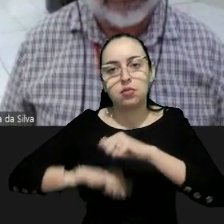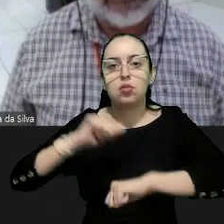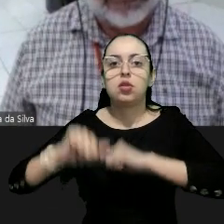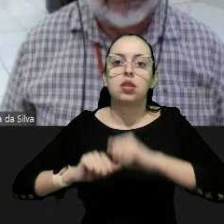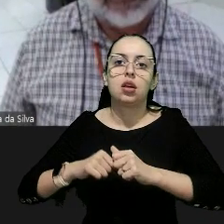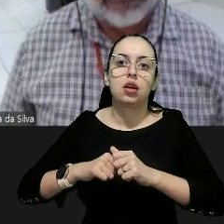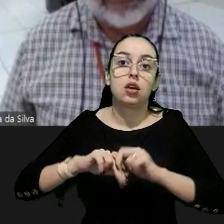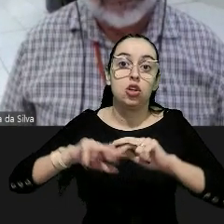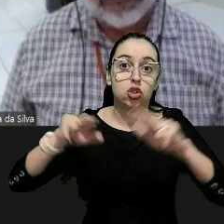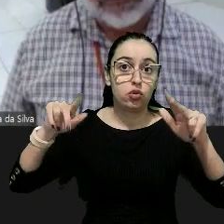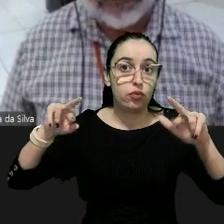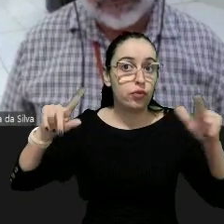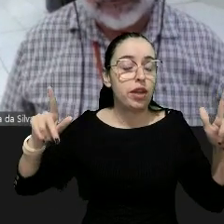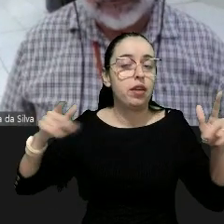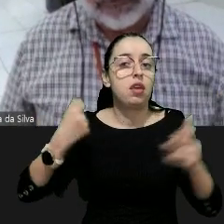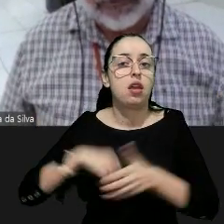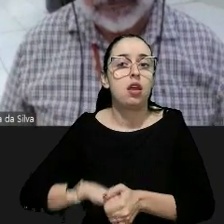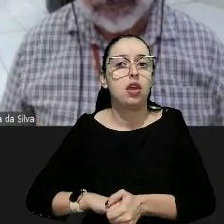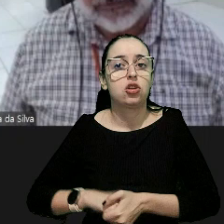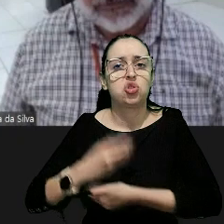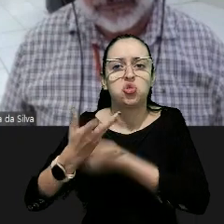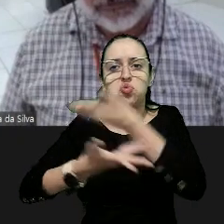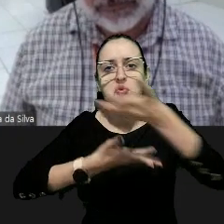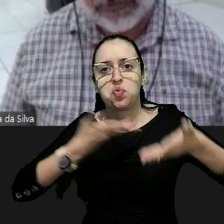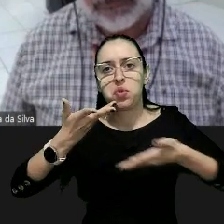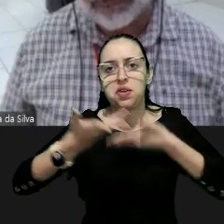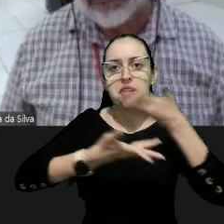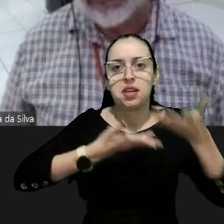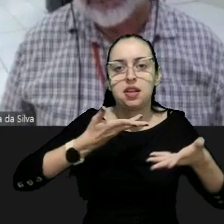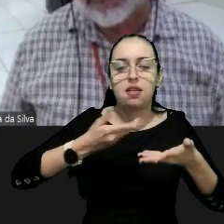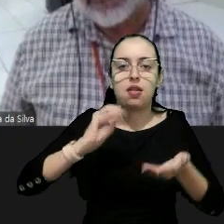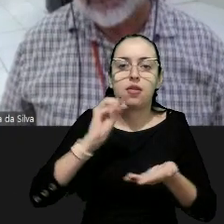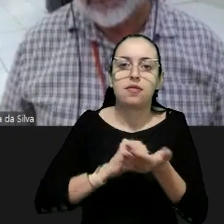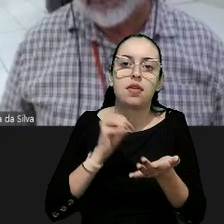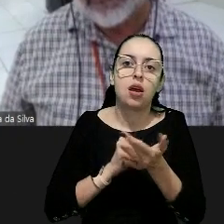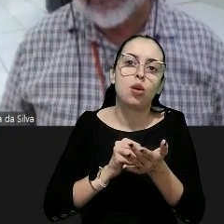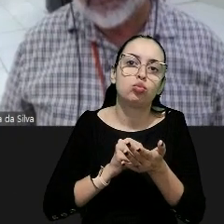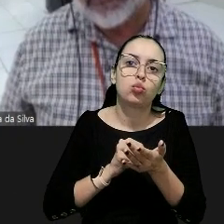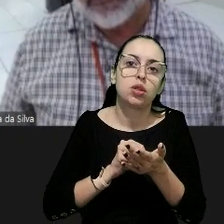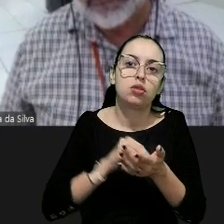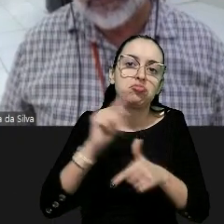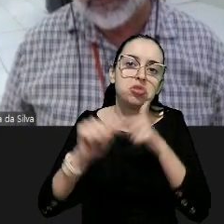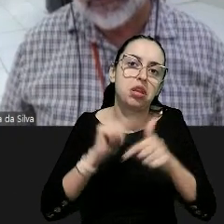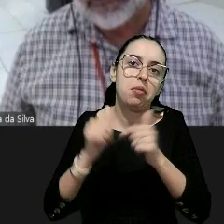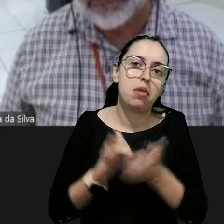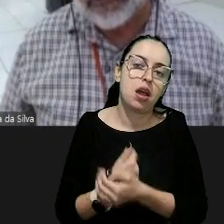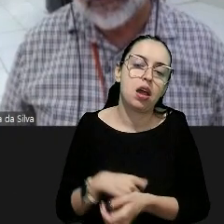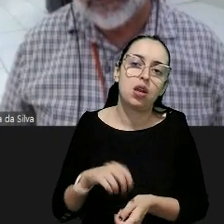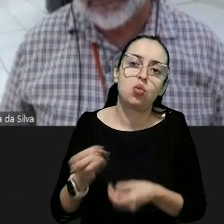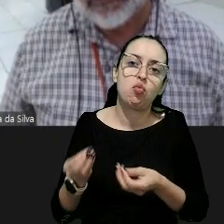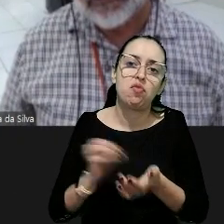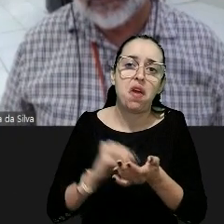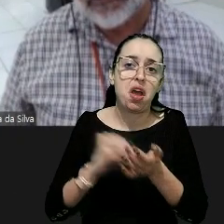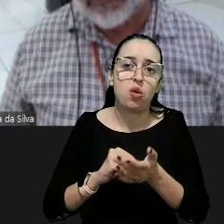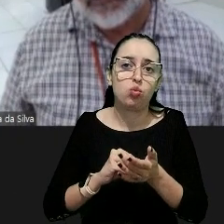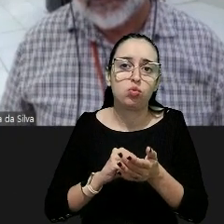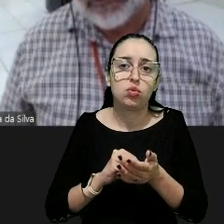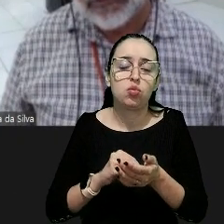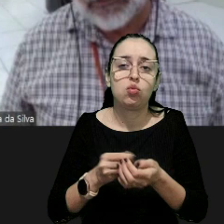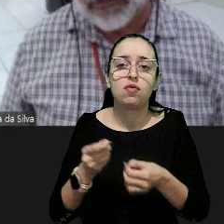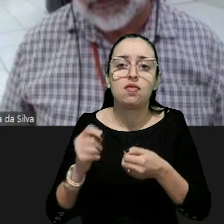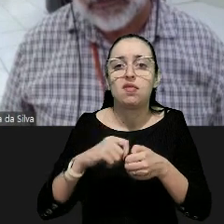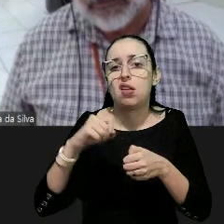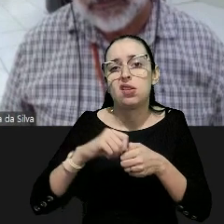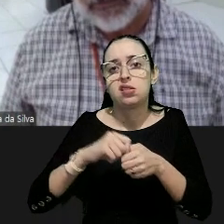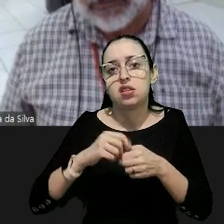não é? E a aposentadoria não pode ser confundida com todo esse imobilismo, toda essa falta do que fazer, etc.,